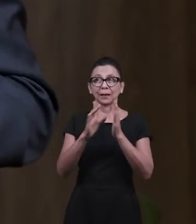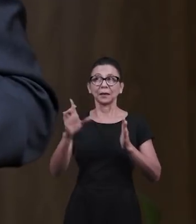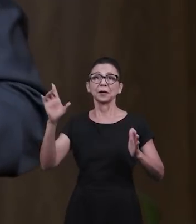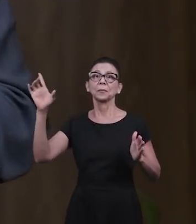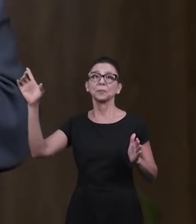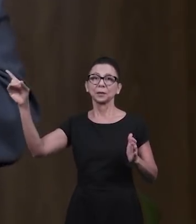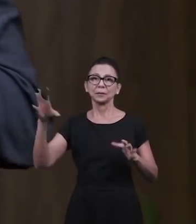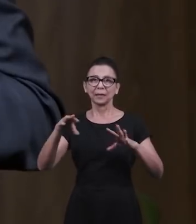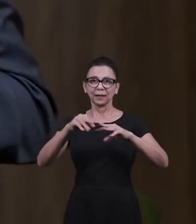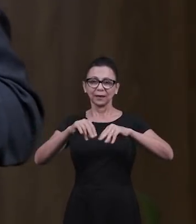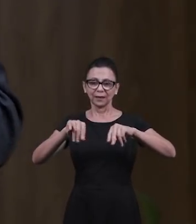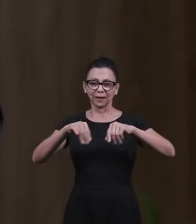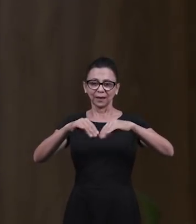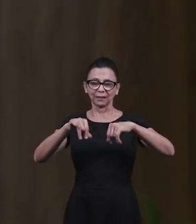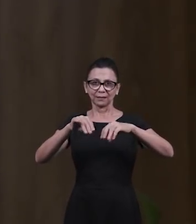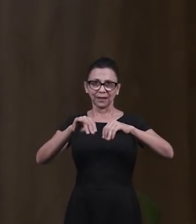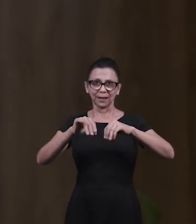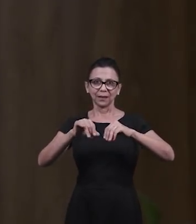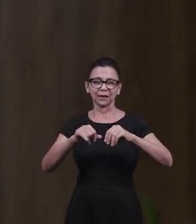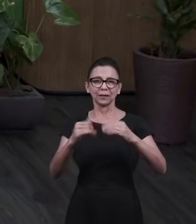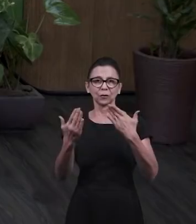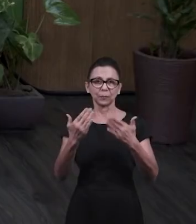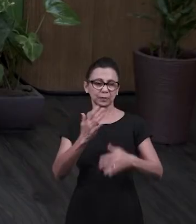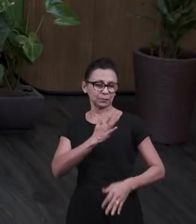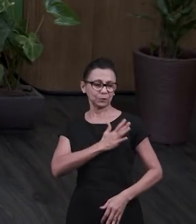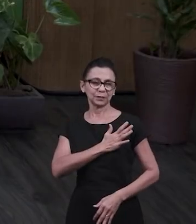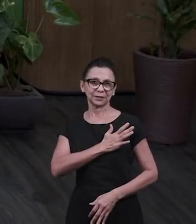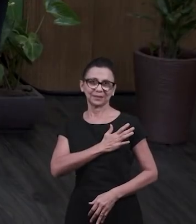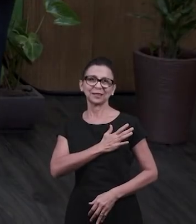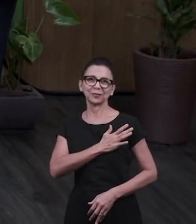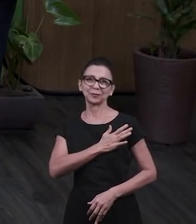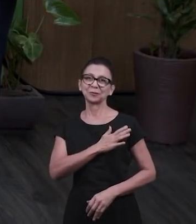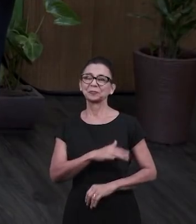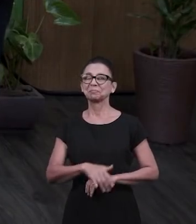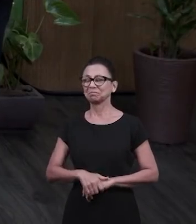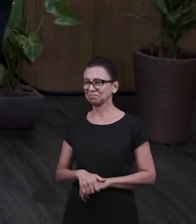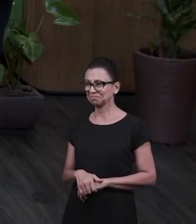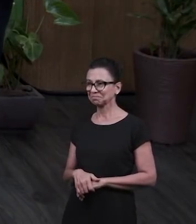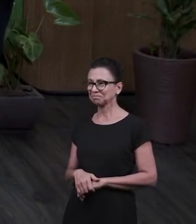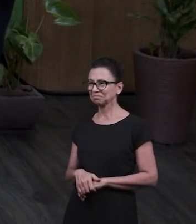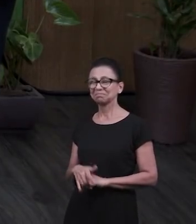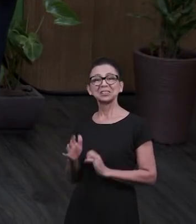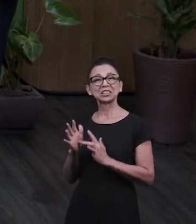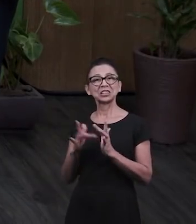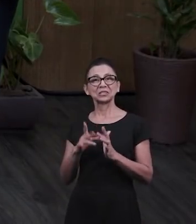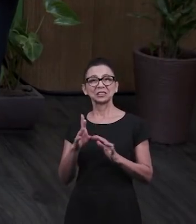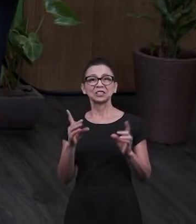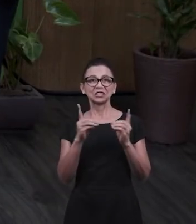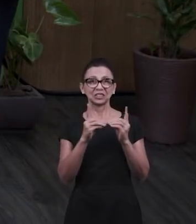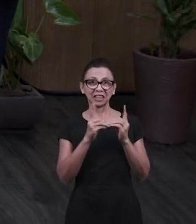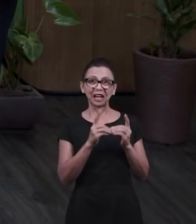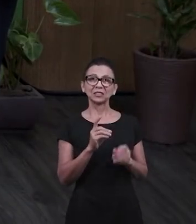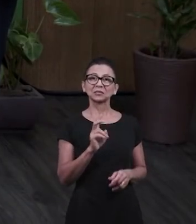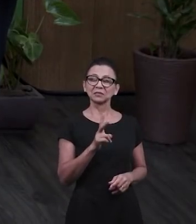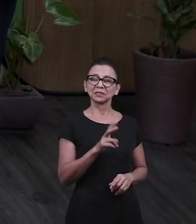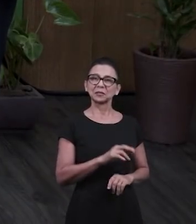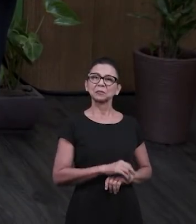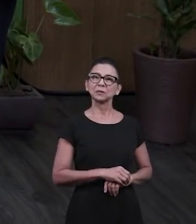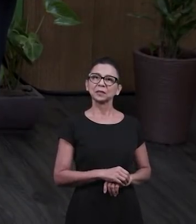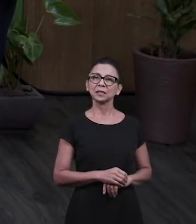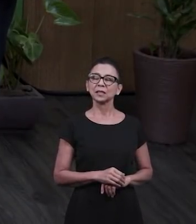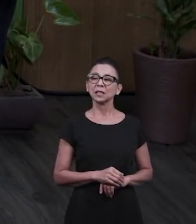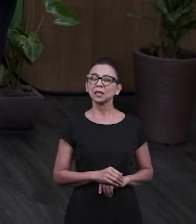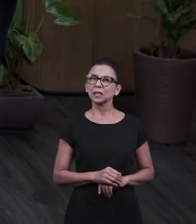o terreno, que é o nosso coração. O Senhor Jesus sempre muito didático. Amém. E usando, Sérgio, um método